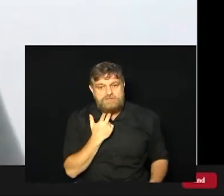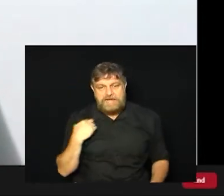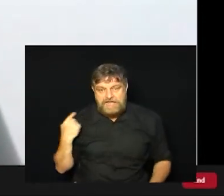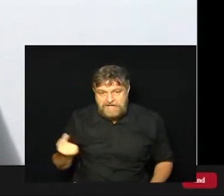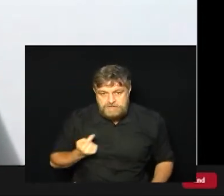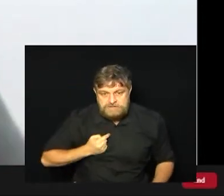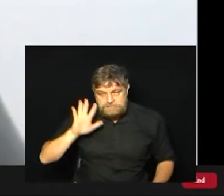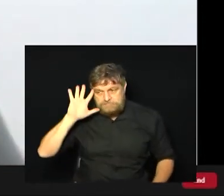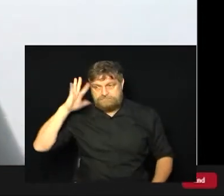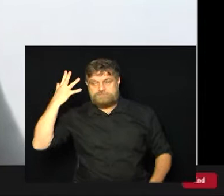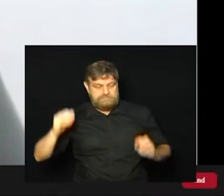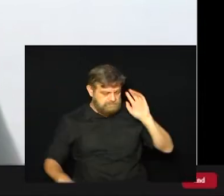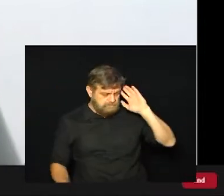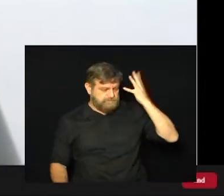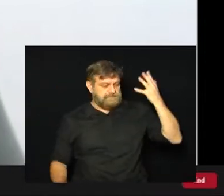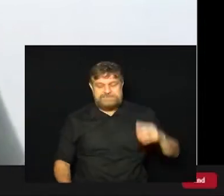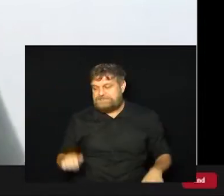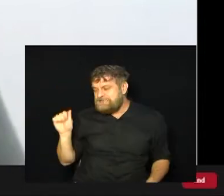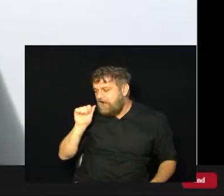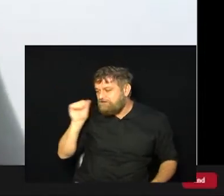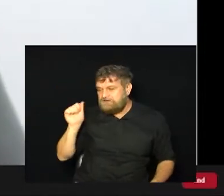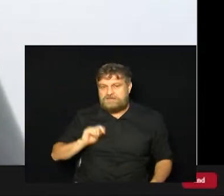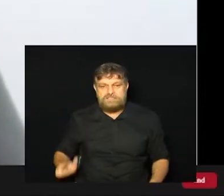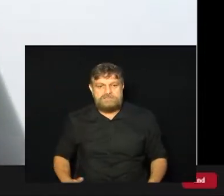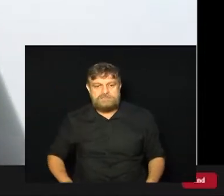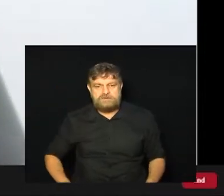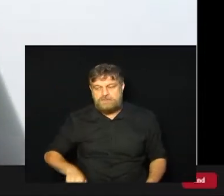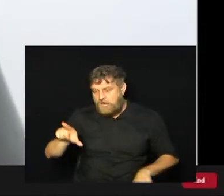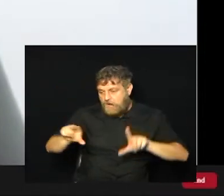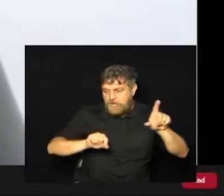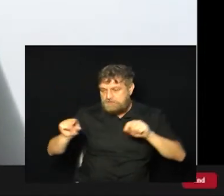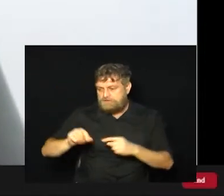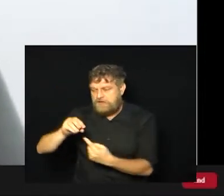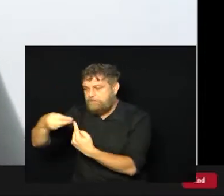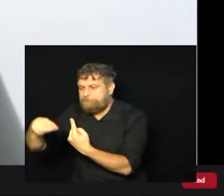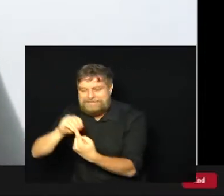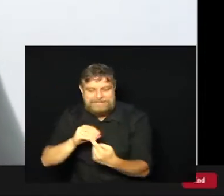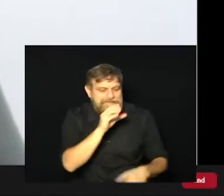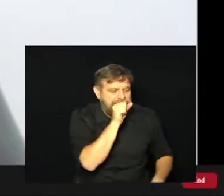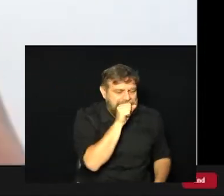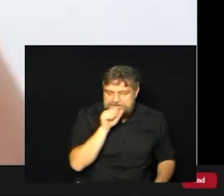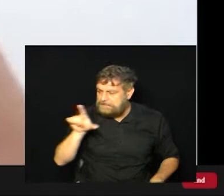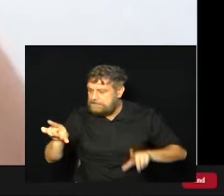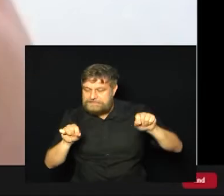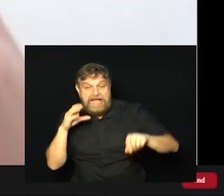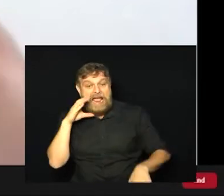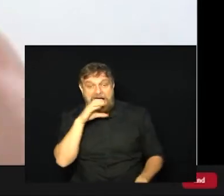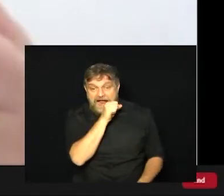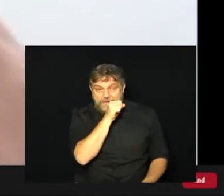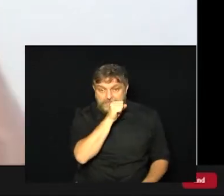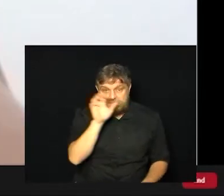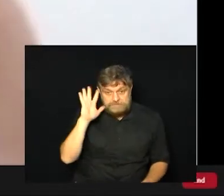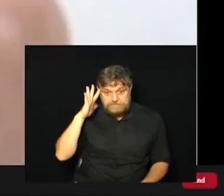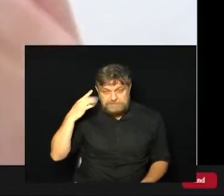várias decisões, escovar o dente, banana ou mexerica, a gente até consegue tomar de forma rápida. Mas